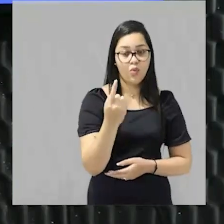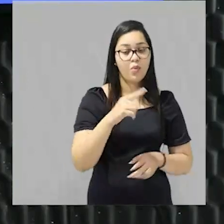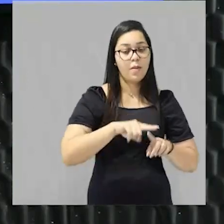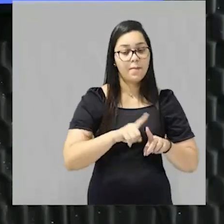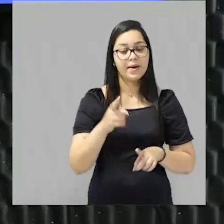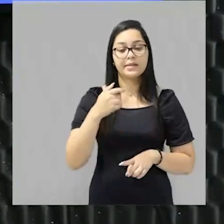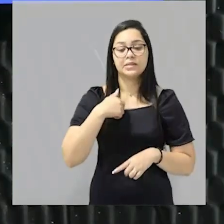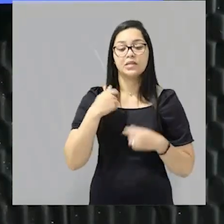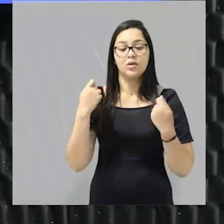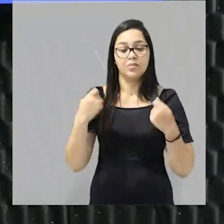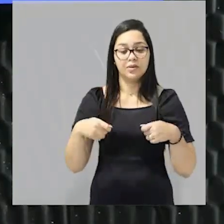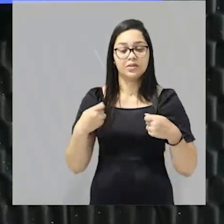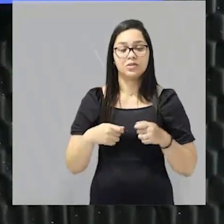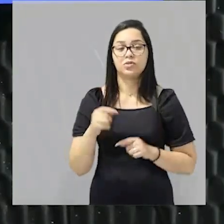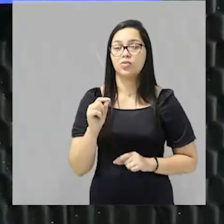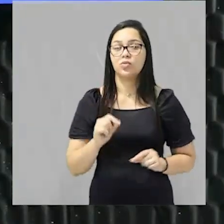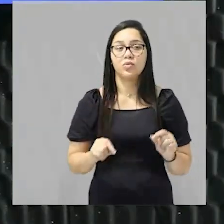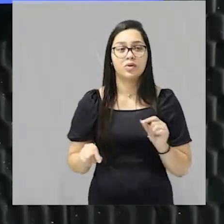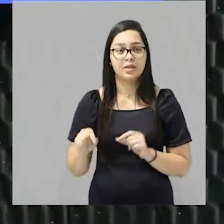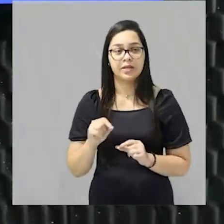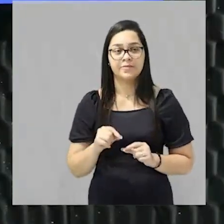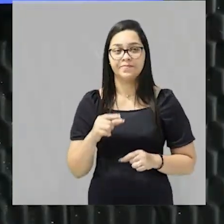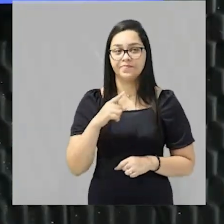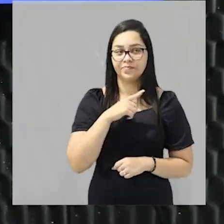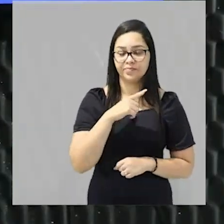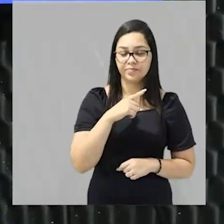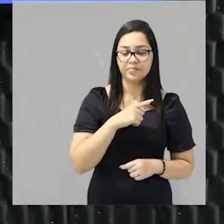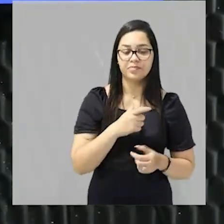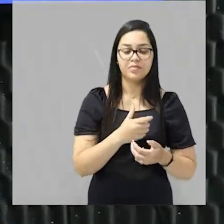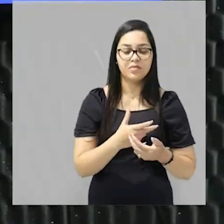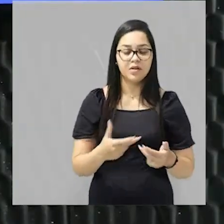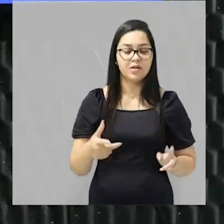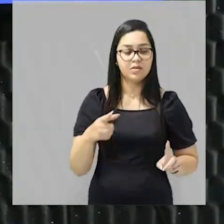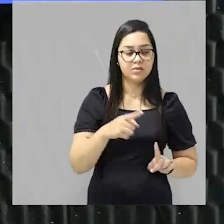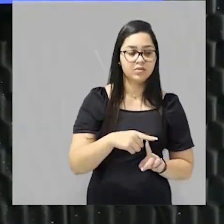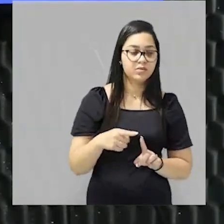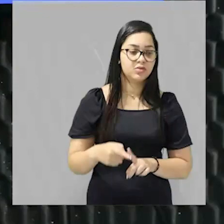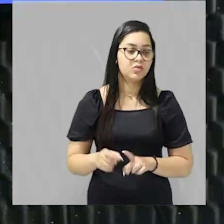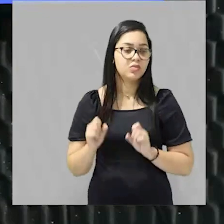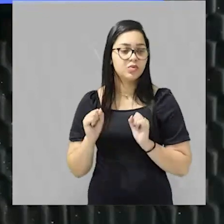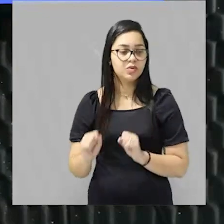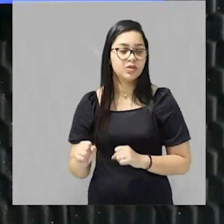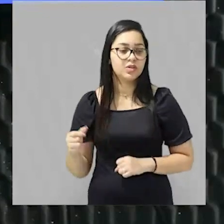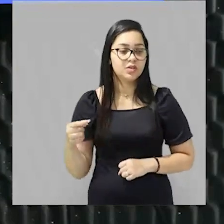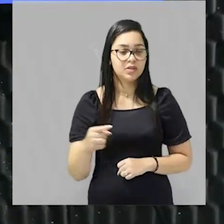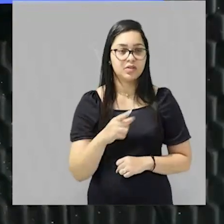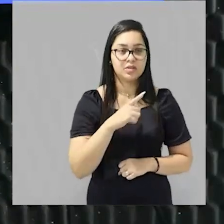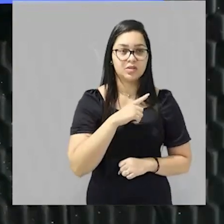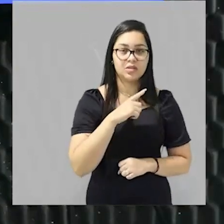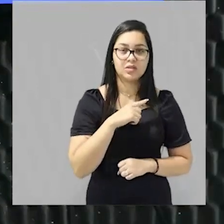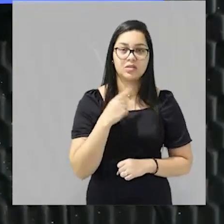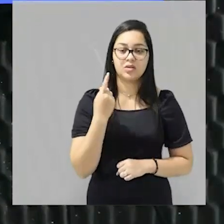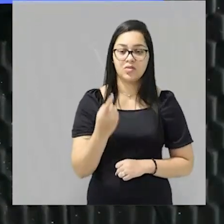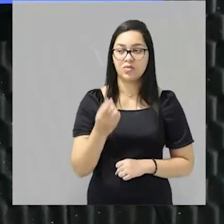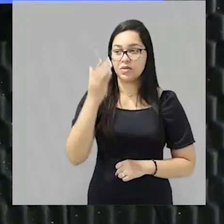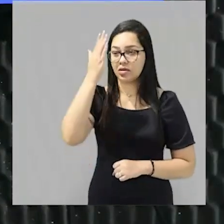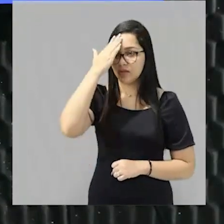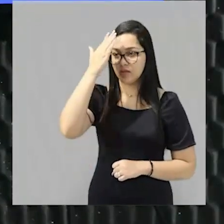Às vezes, nós podemos usar as palavras de forma equivocadas dentro de um